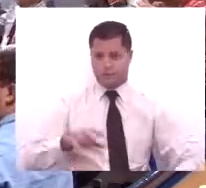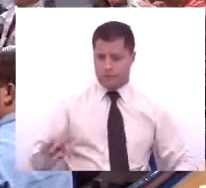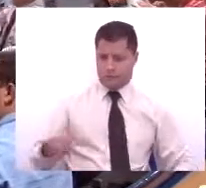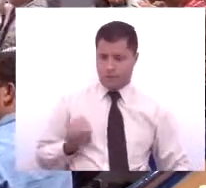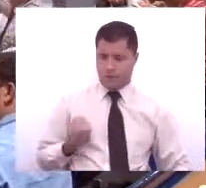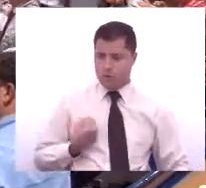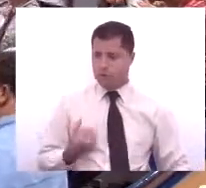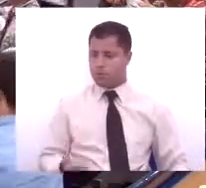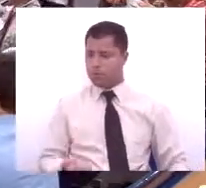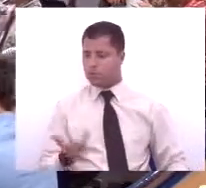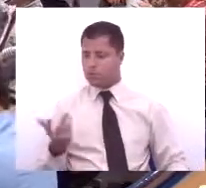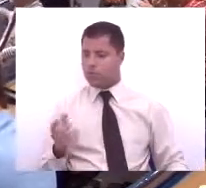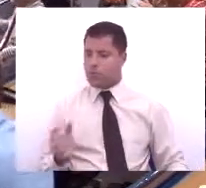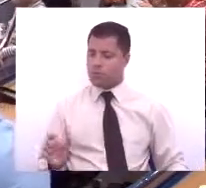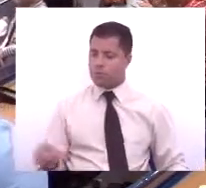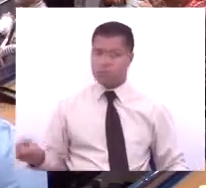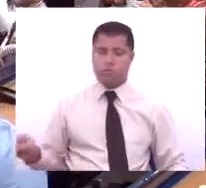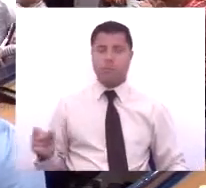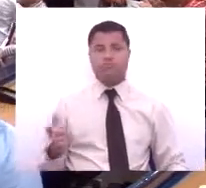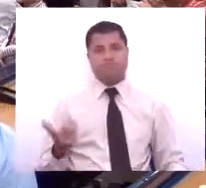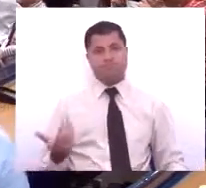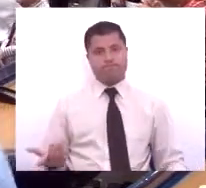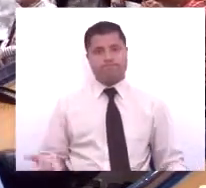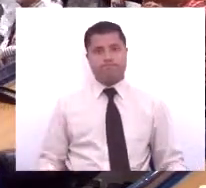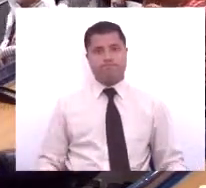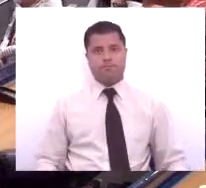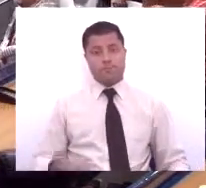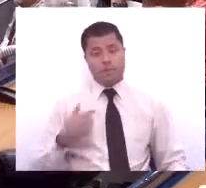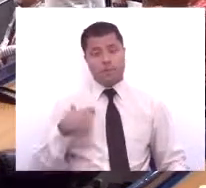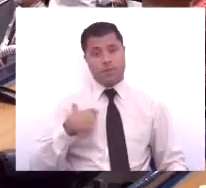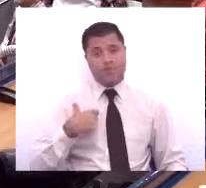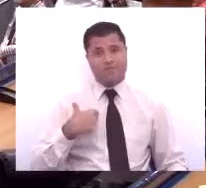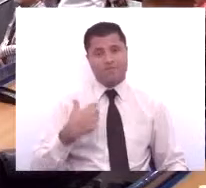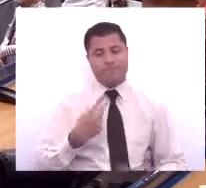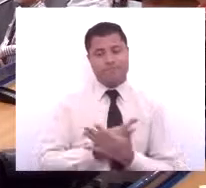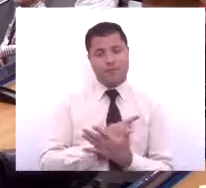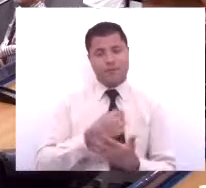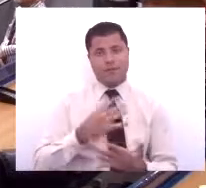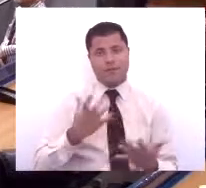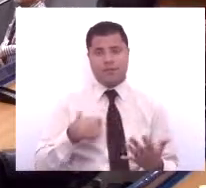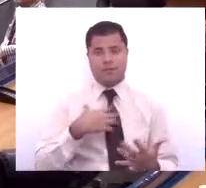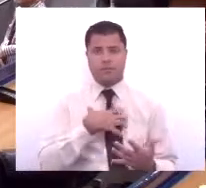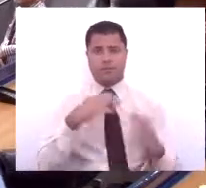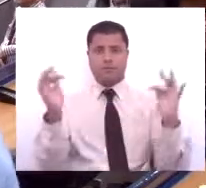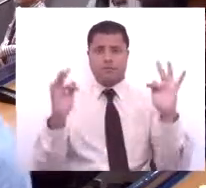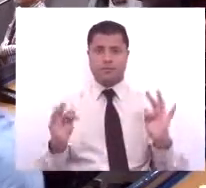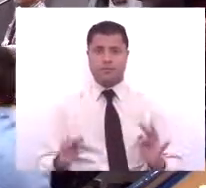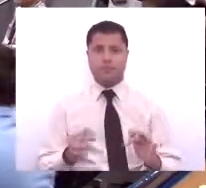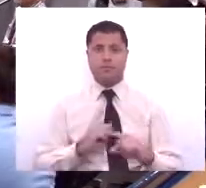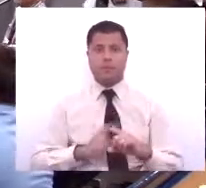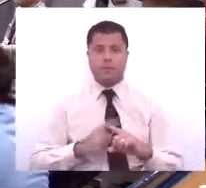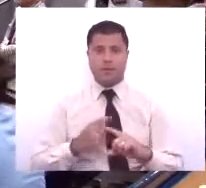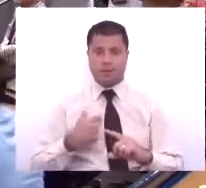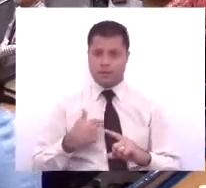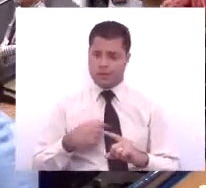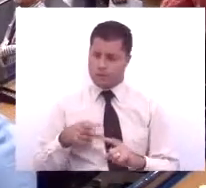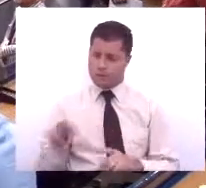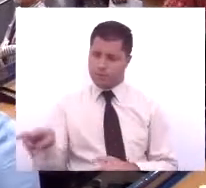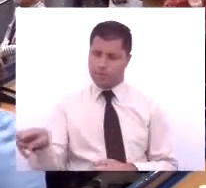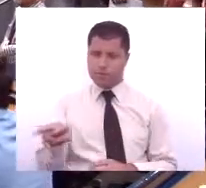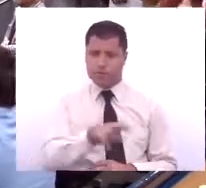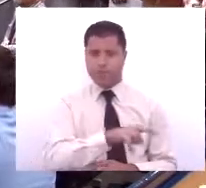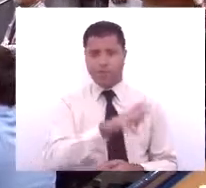eu acabei me prejudicando por essa questão, mas eu me sinto feliz. Bati numa tecla que a sociedade está devagarinho,